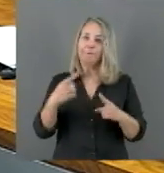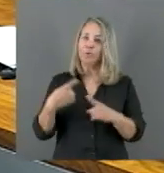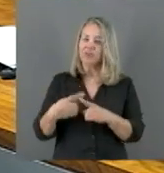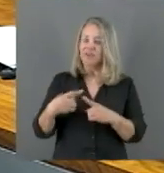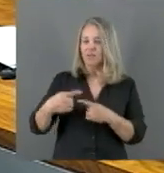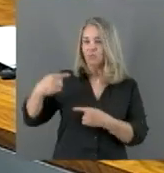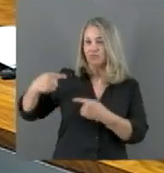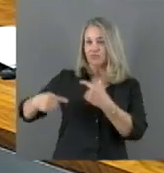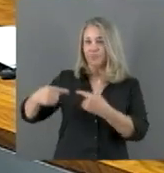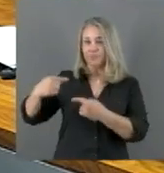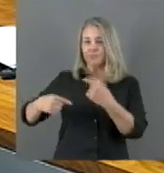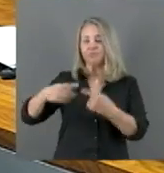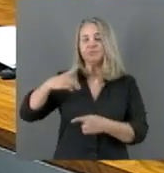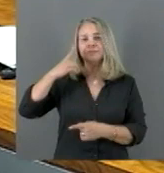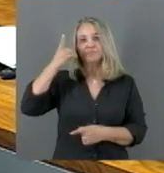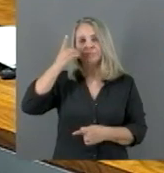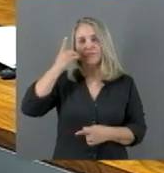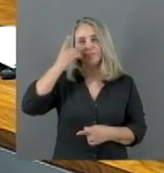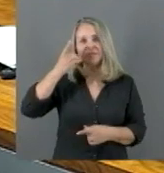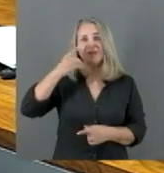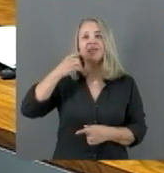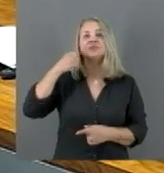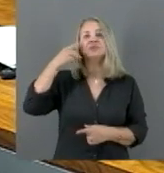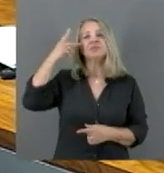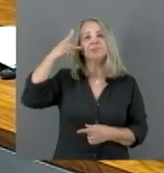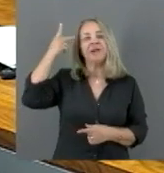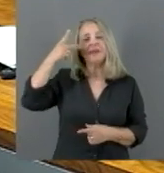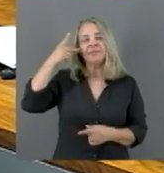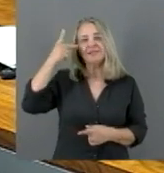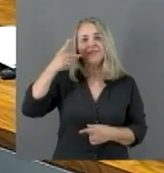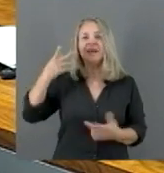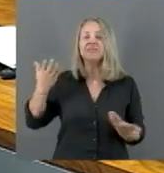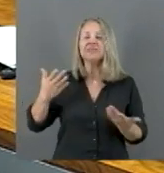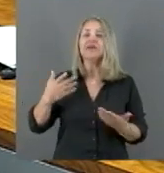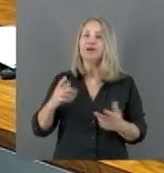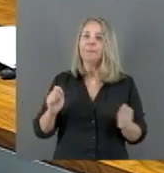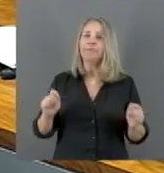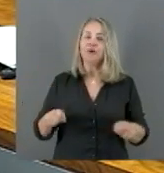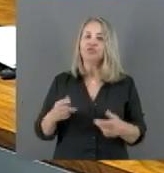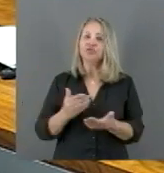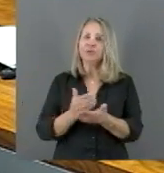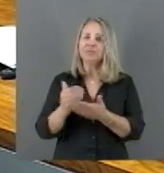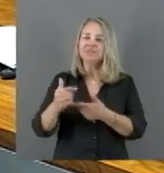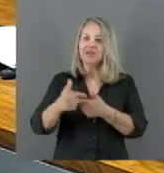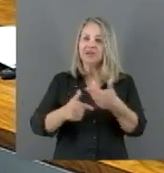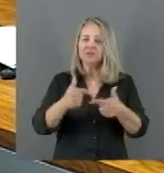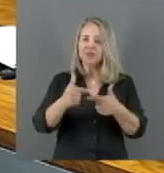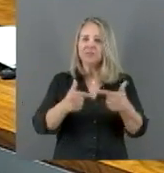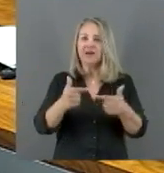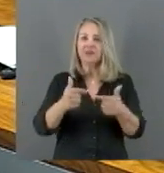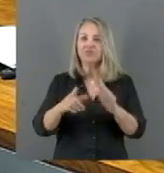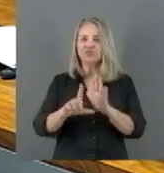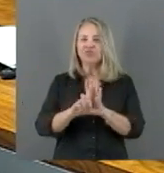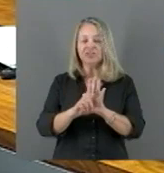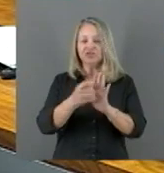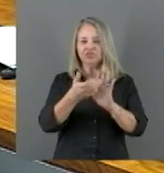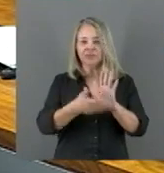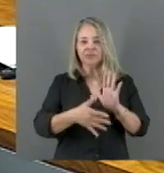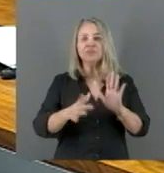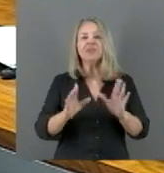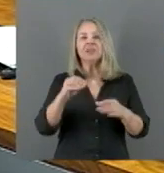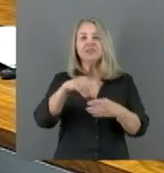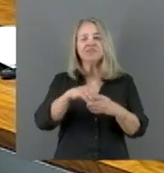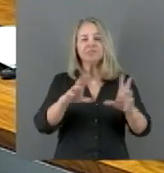parlamentares é franqueado iniciar o processo legislativo sobre ela. E não existe